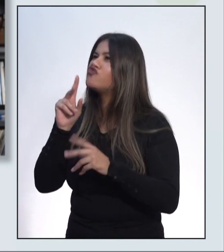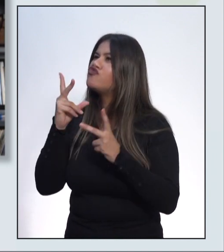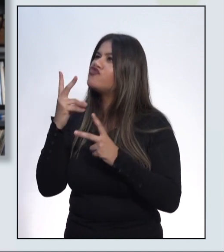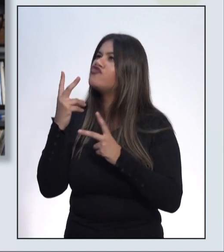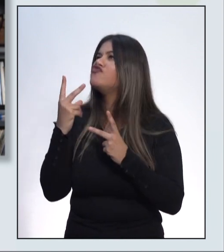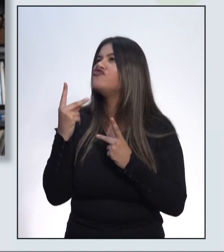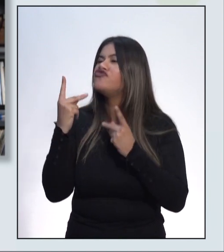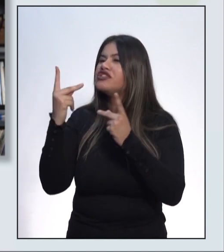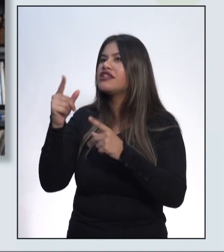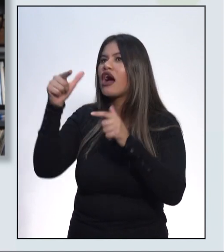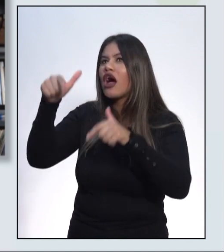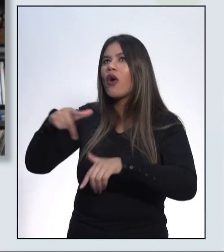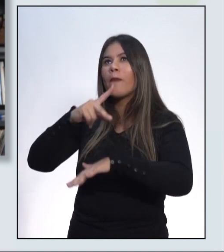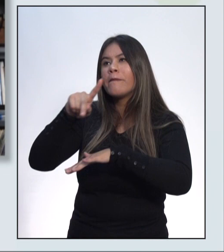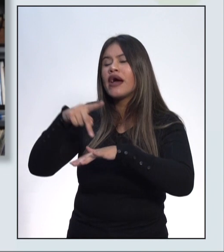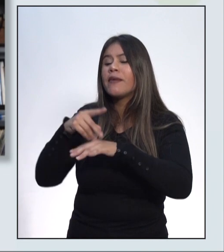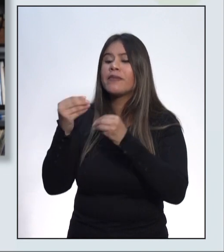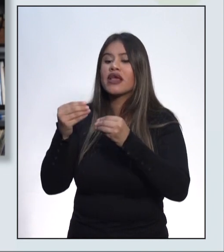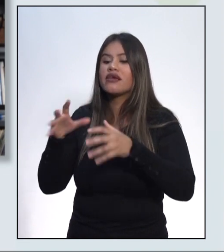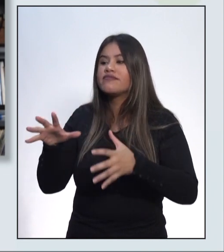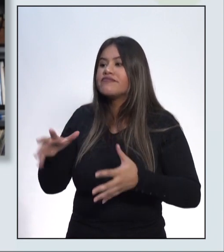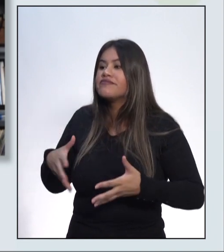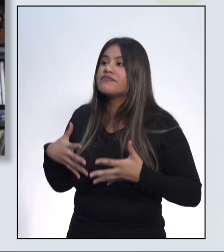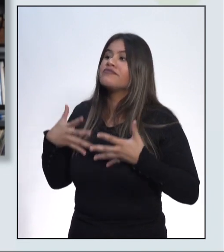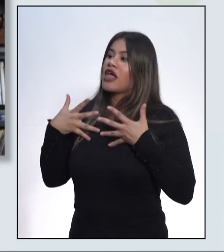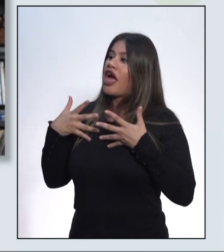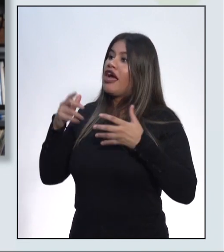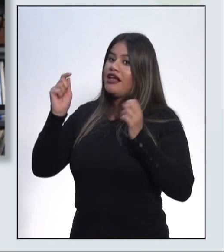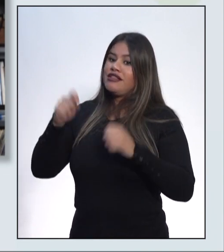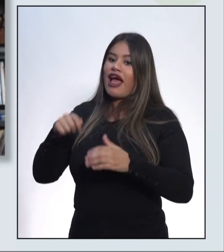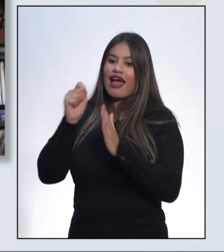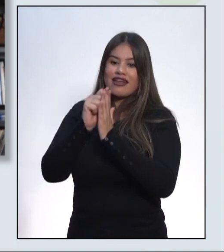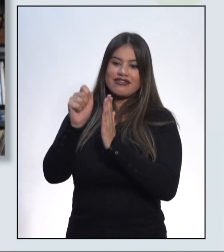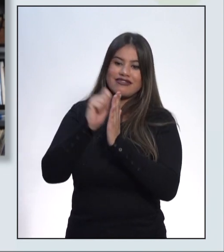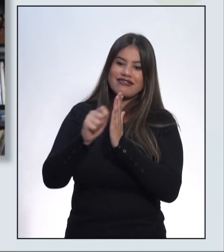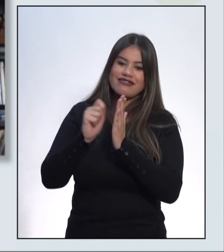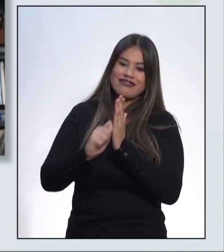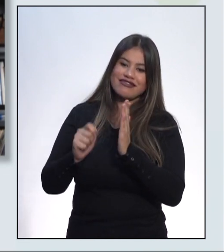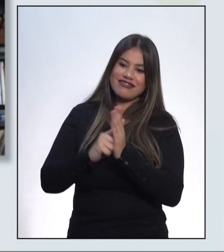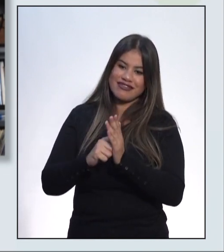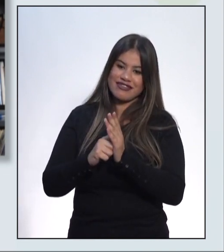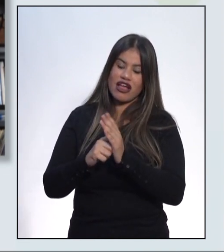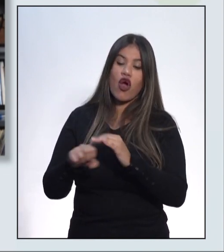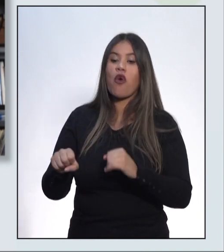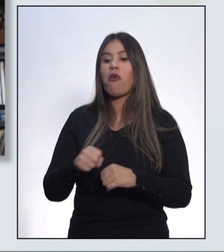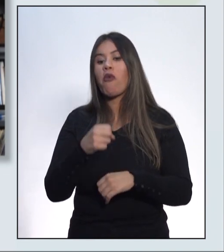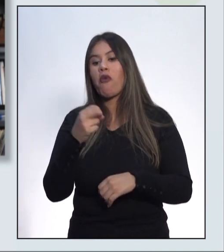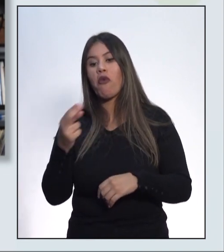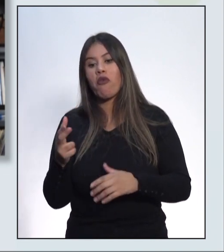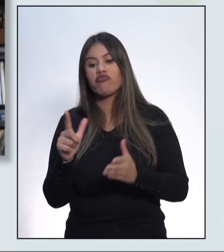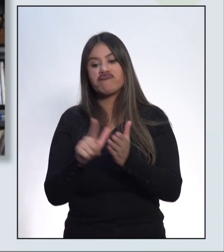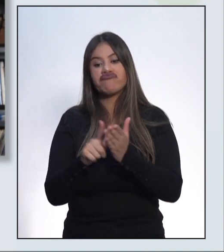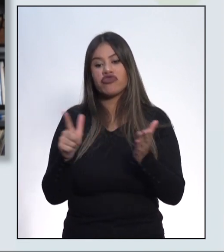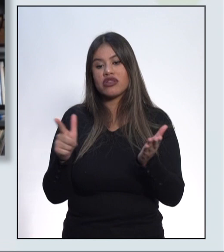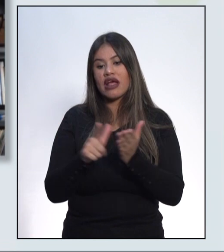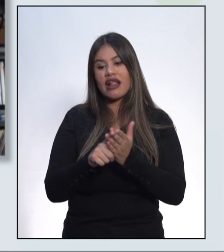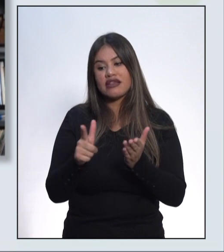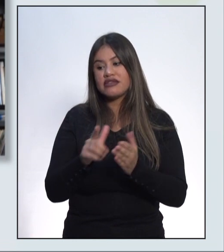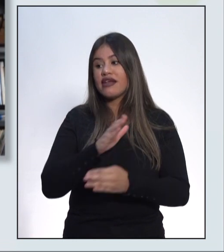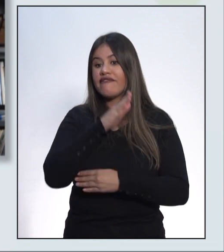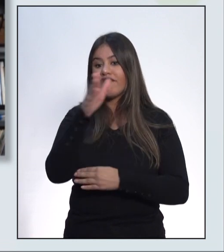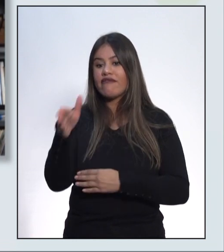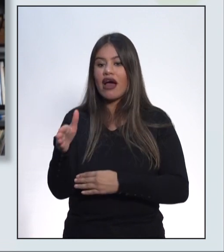para escrever um livro, ou mesmo um jornalista não tinha câmera fotográfica, né? Ou um cientista que ia numa